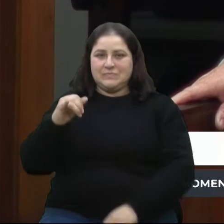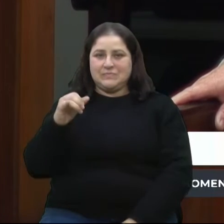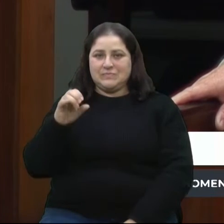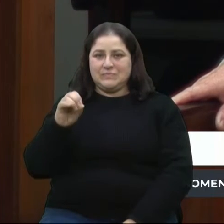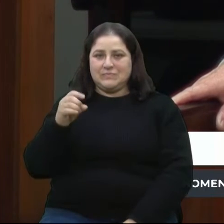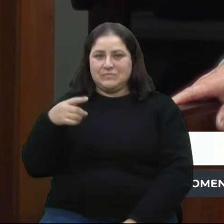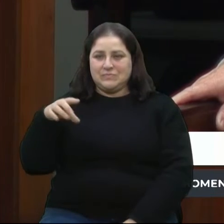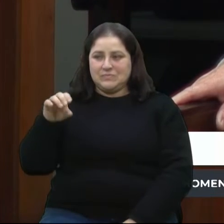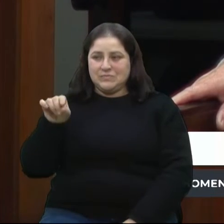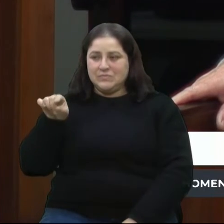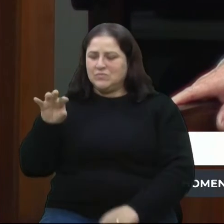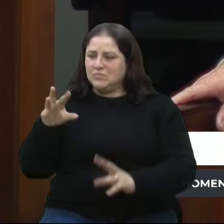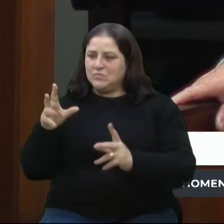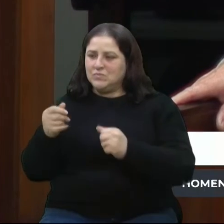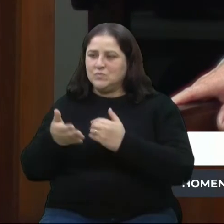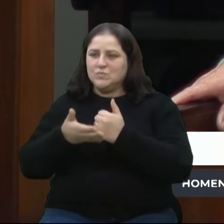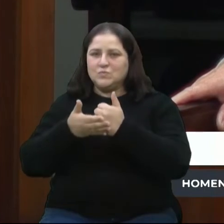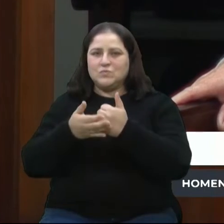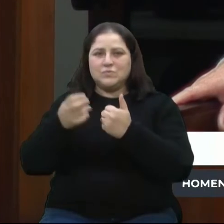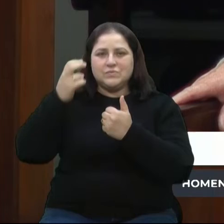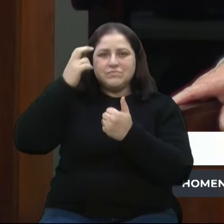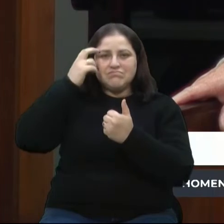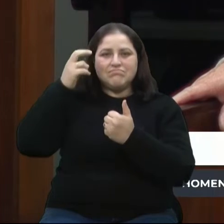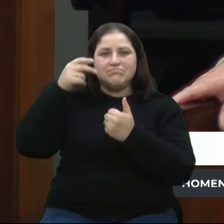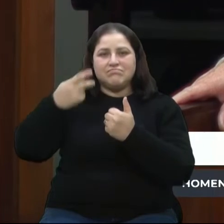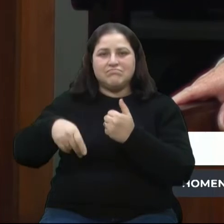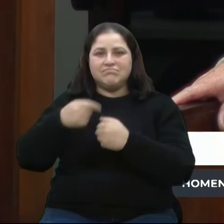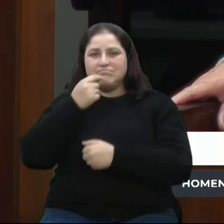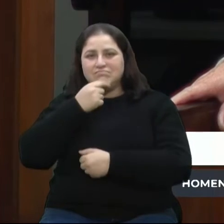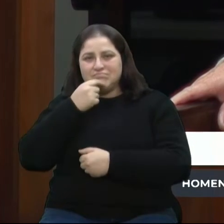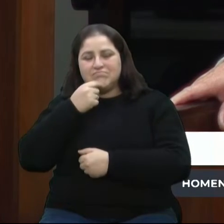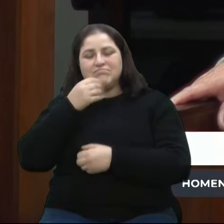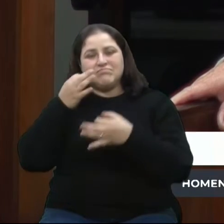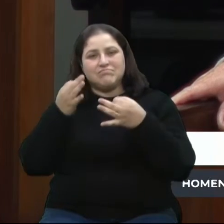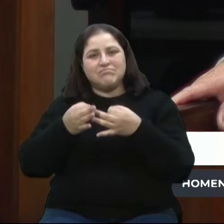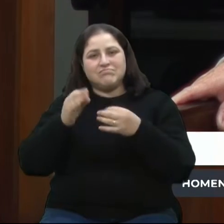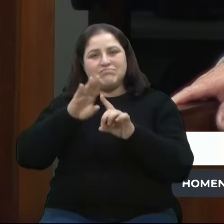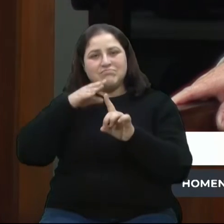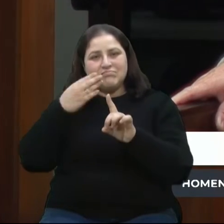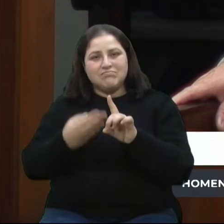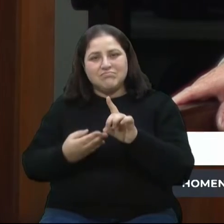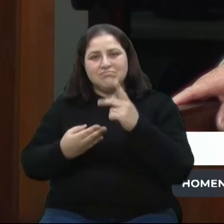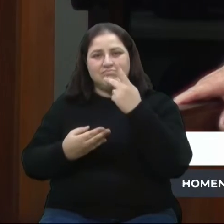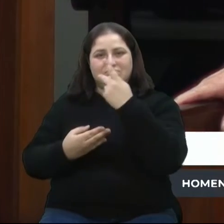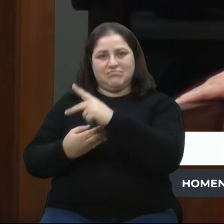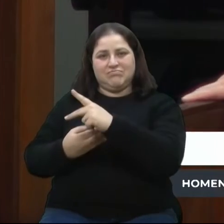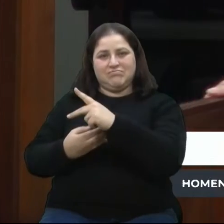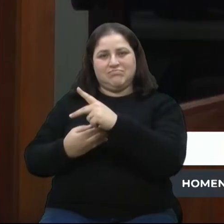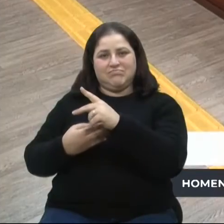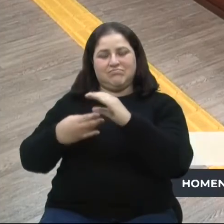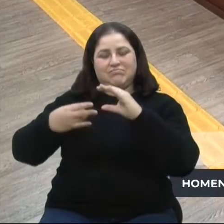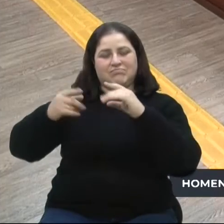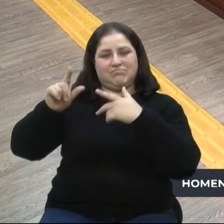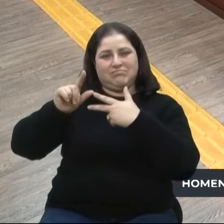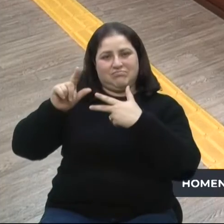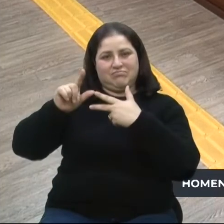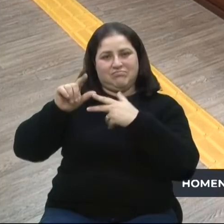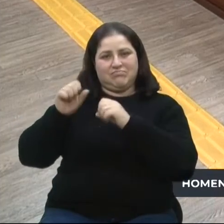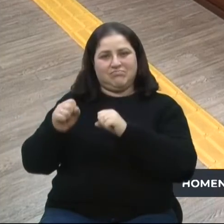cidade, e é uma justa homenagem que o Poder Legislativo presta à tua pessoa. Muito obrigado.